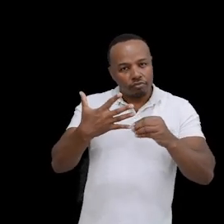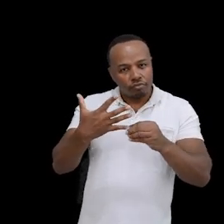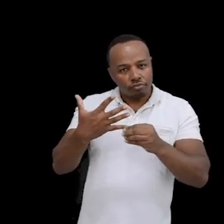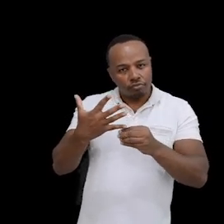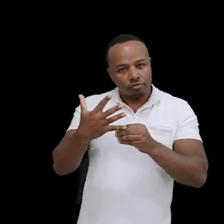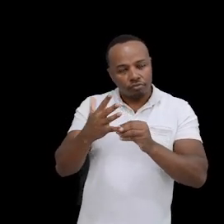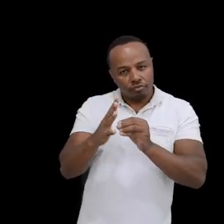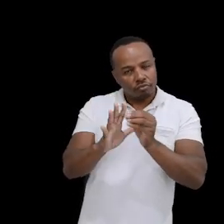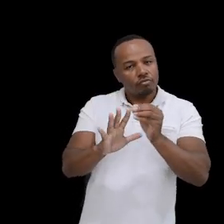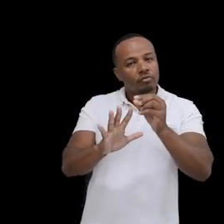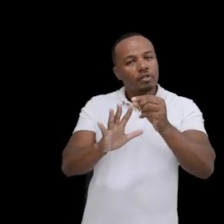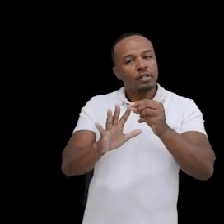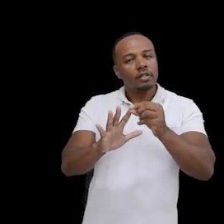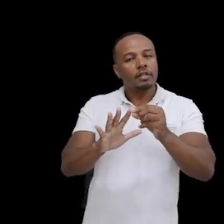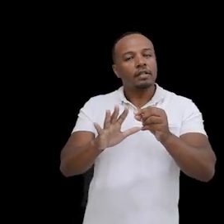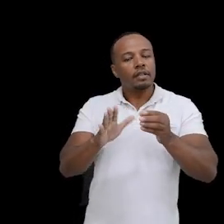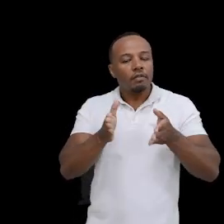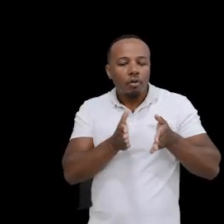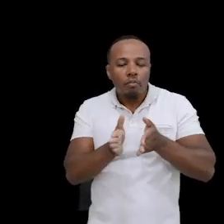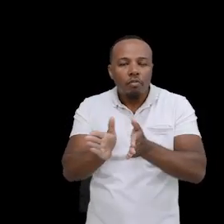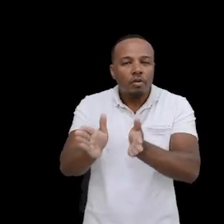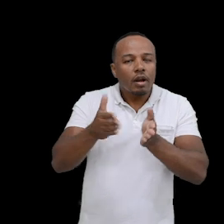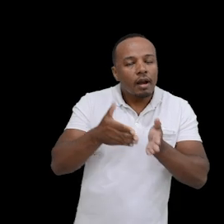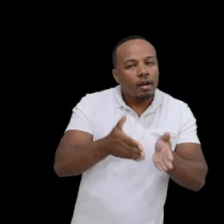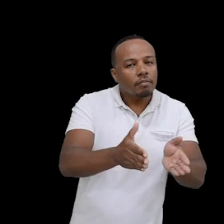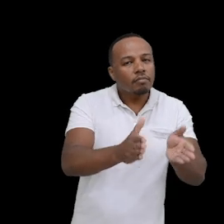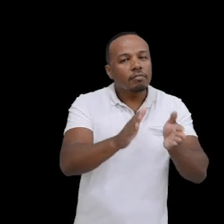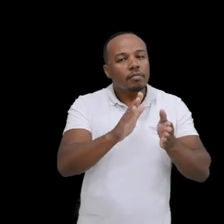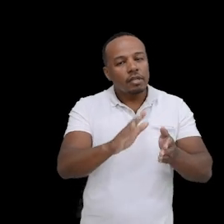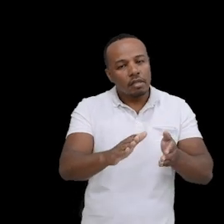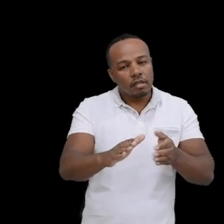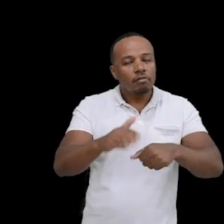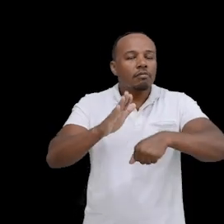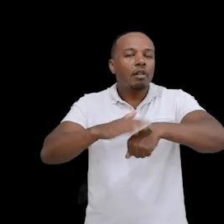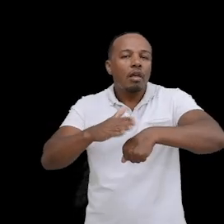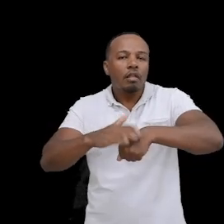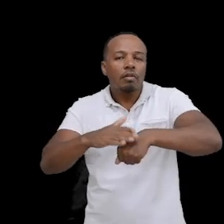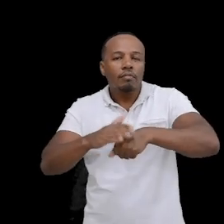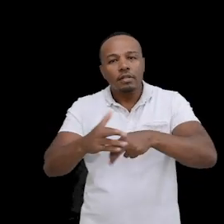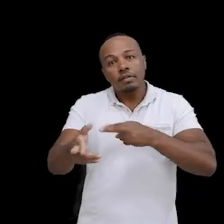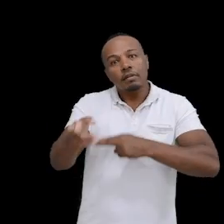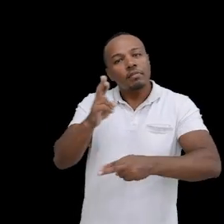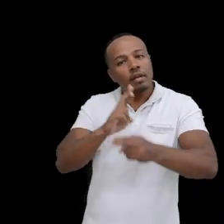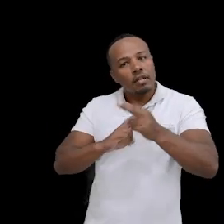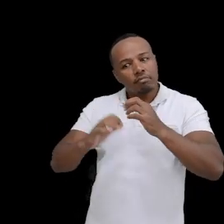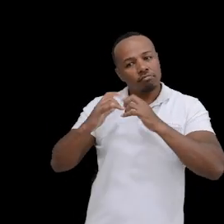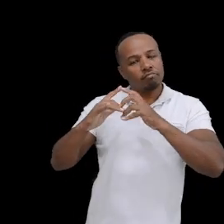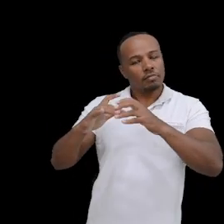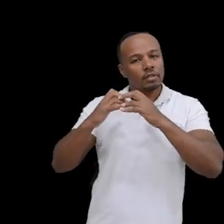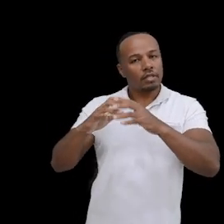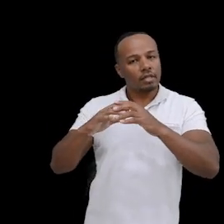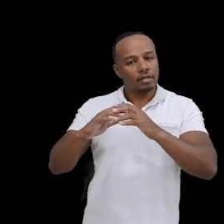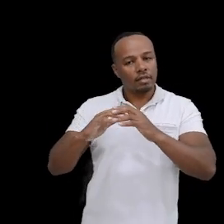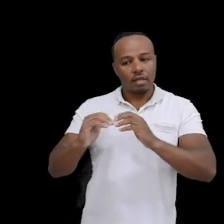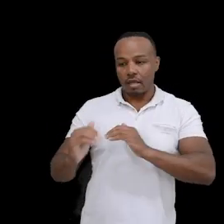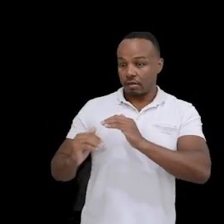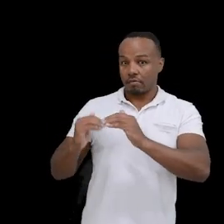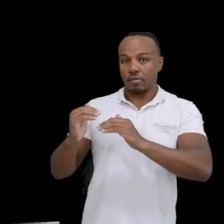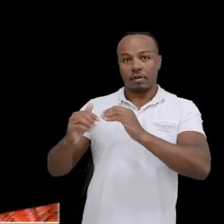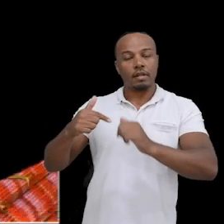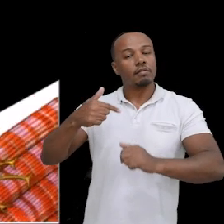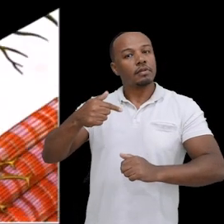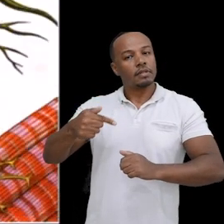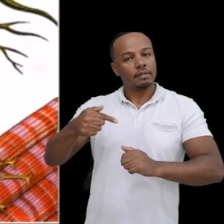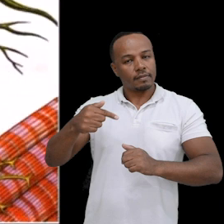falamos, neles se formam muitos colaterais que servem como atalhos toda vez que automatizamos